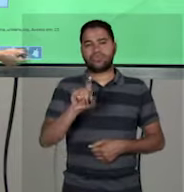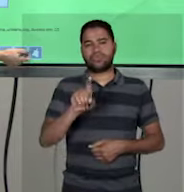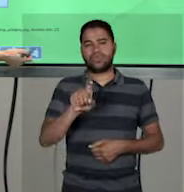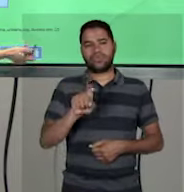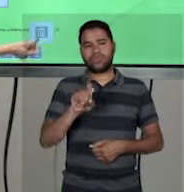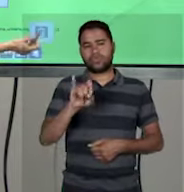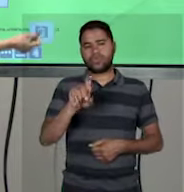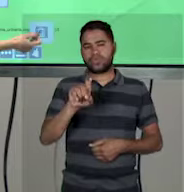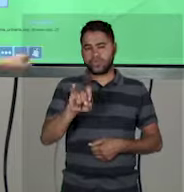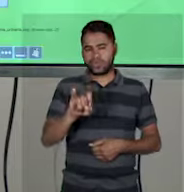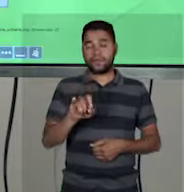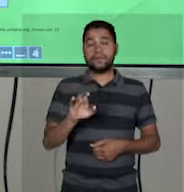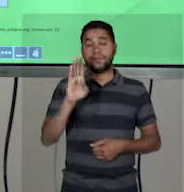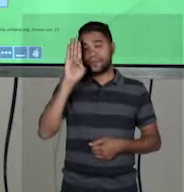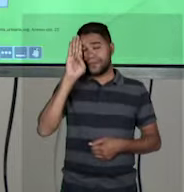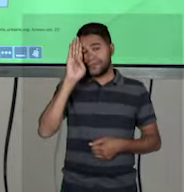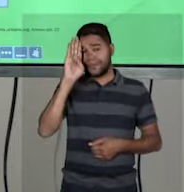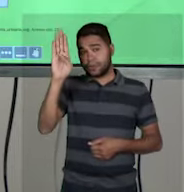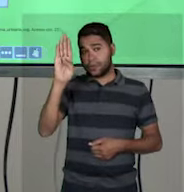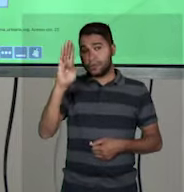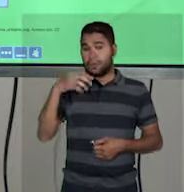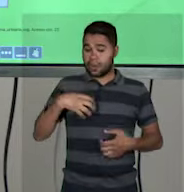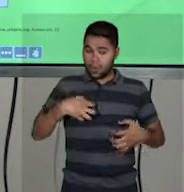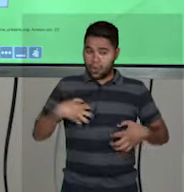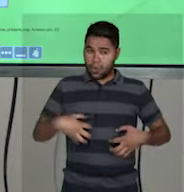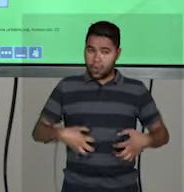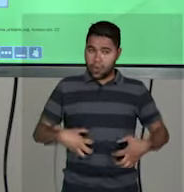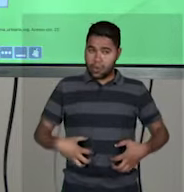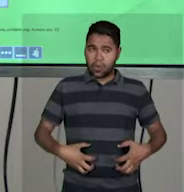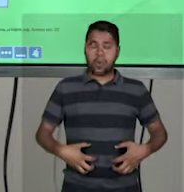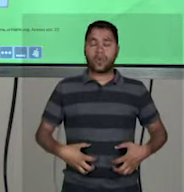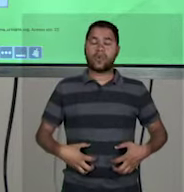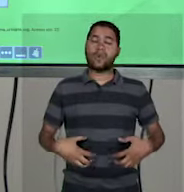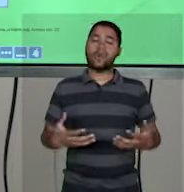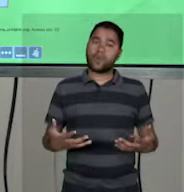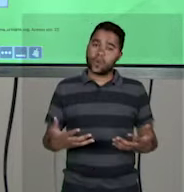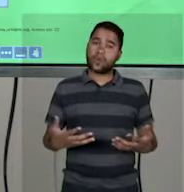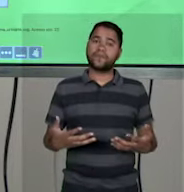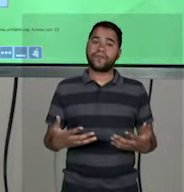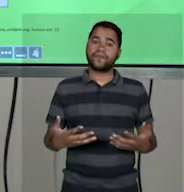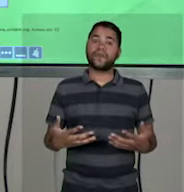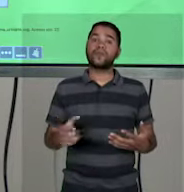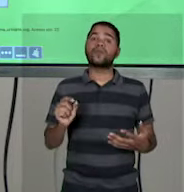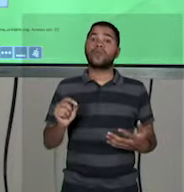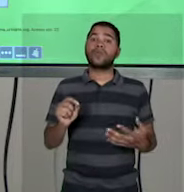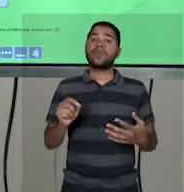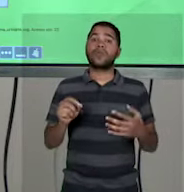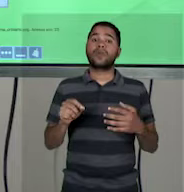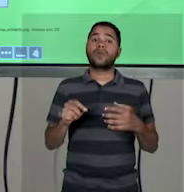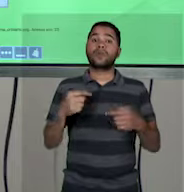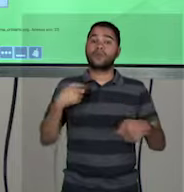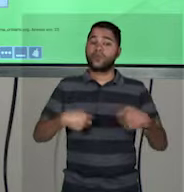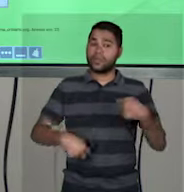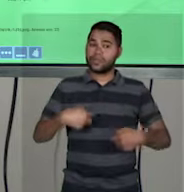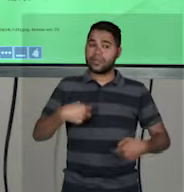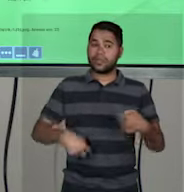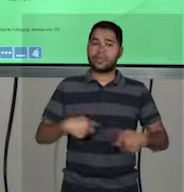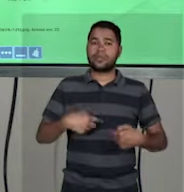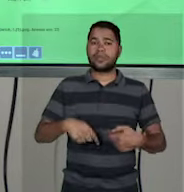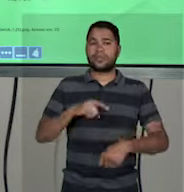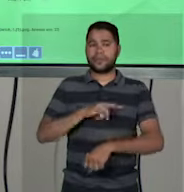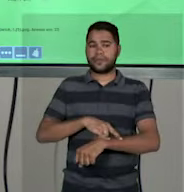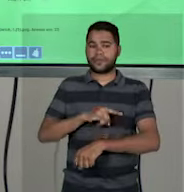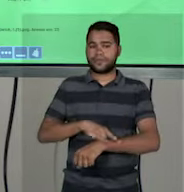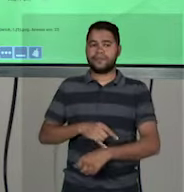Então, esses são os principais órgãos que formam o sistema urinário. Então, vamos dar continuidade